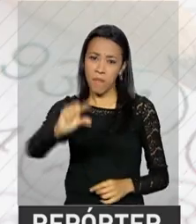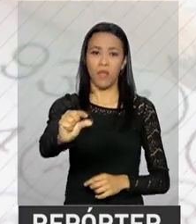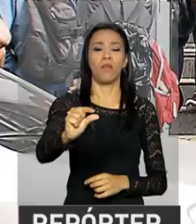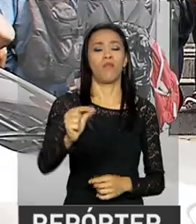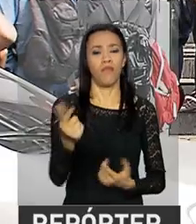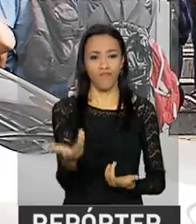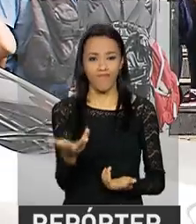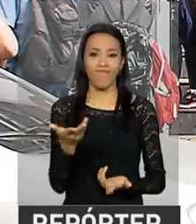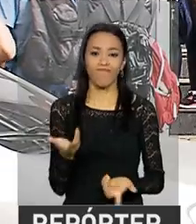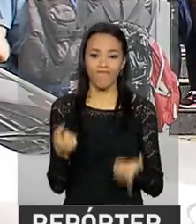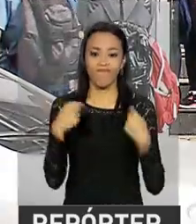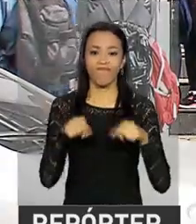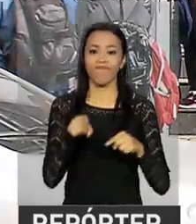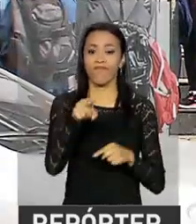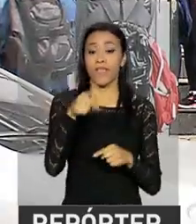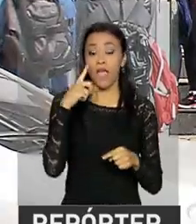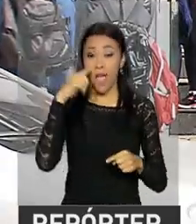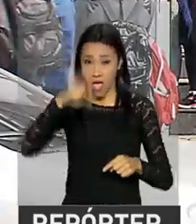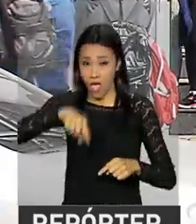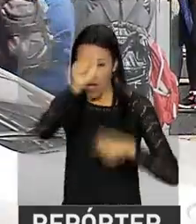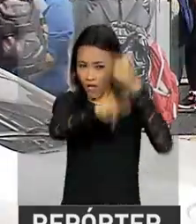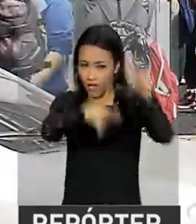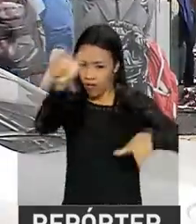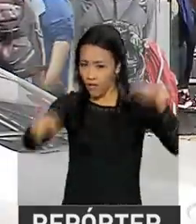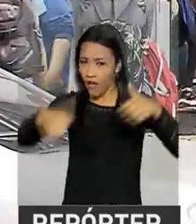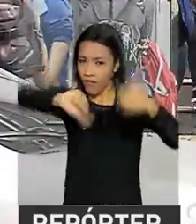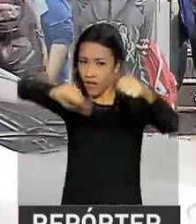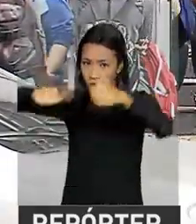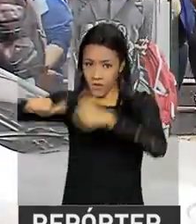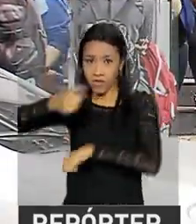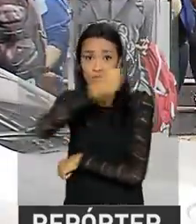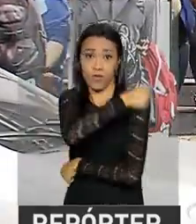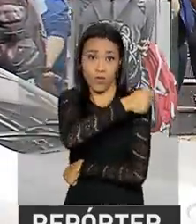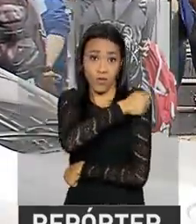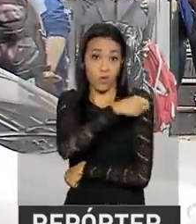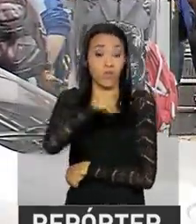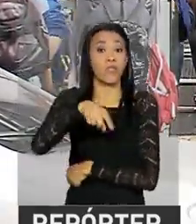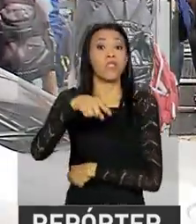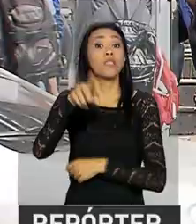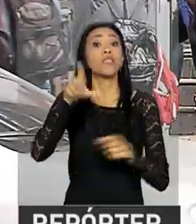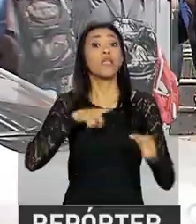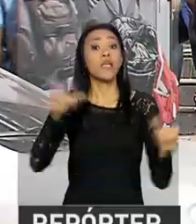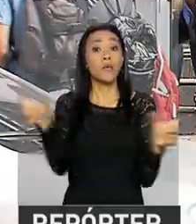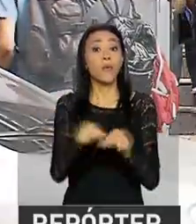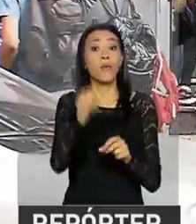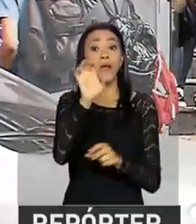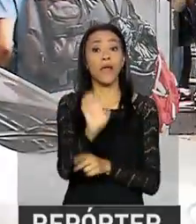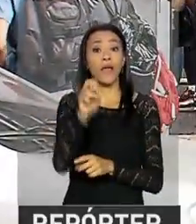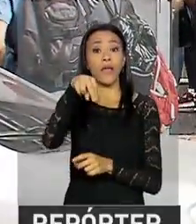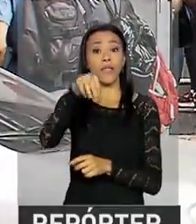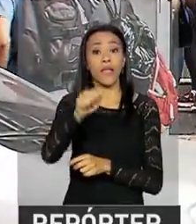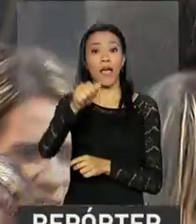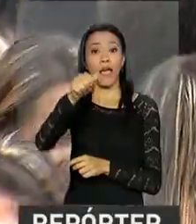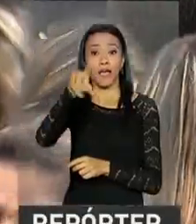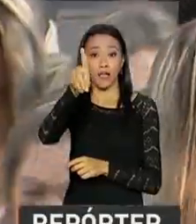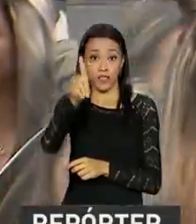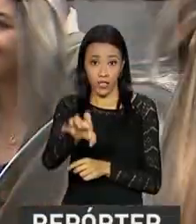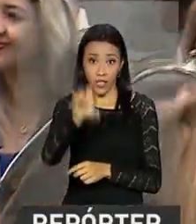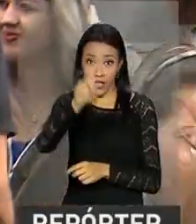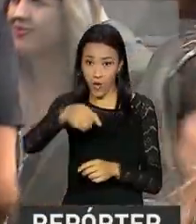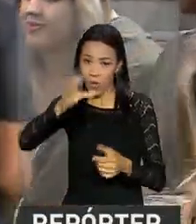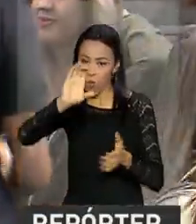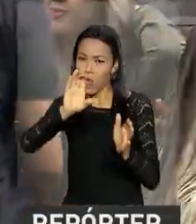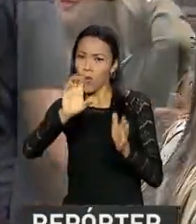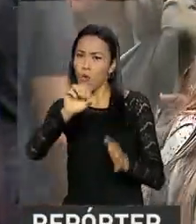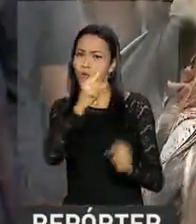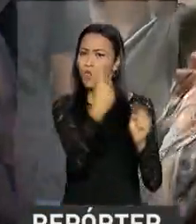médias a partir do desempenho dos alunos o Inep calcula o chamado conceito enad atribuído aos cursos avaliados o conceito